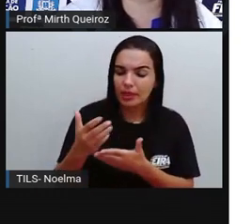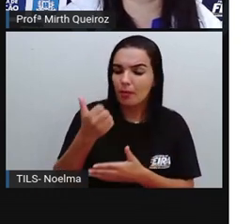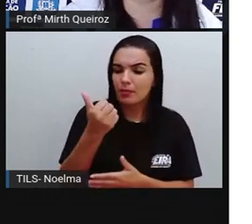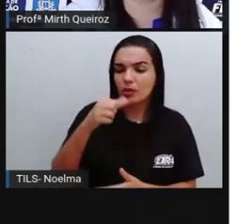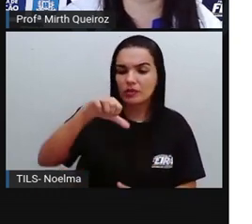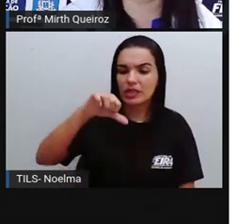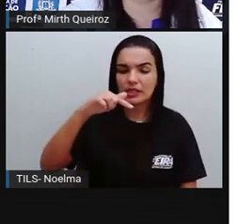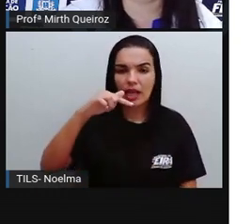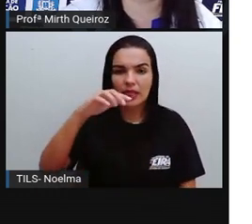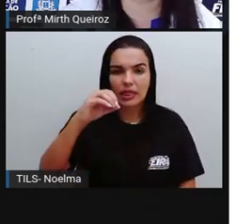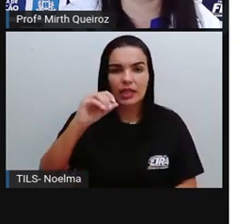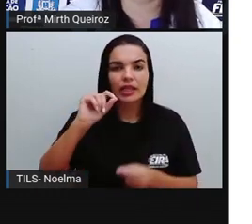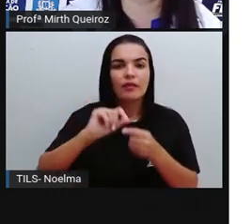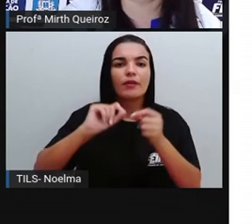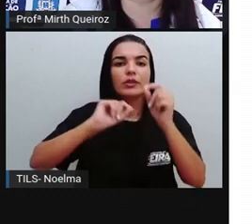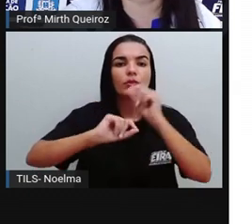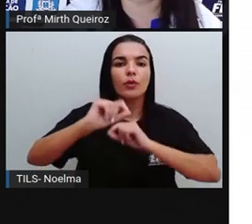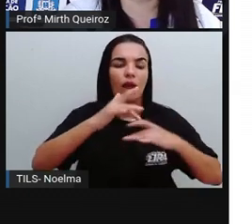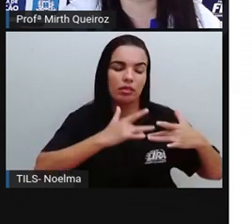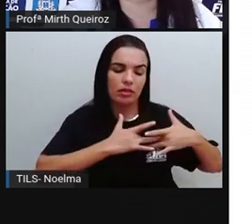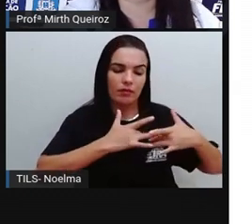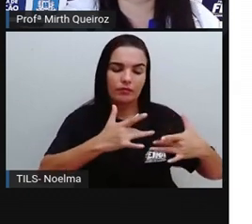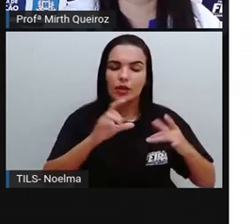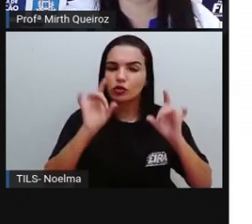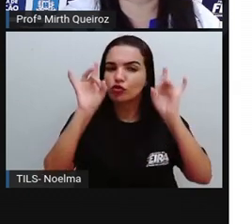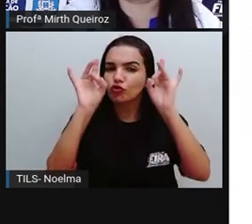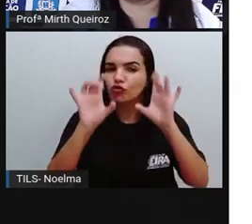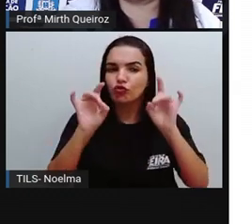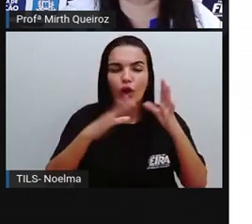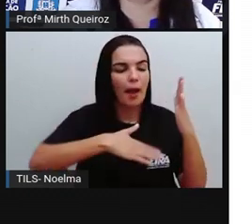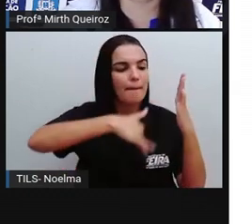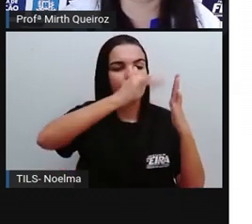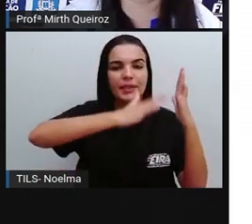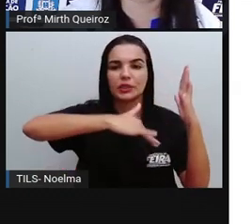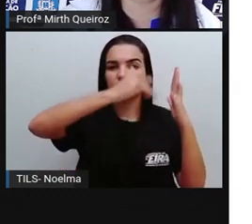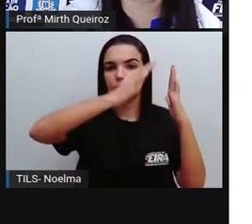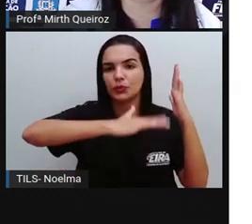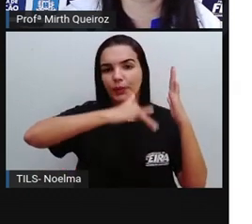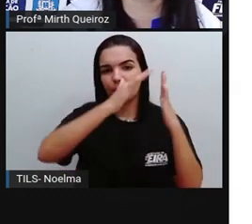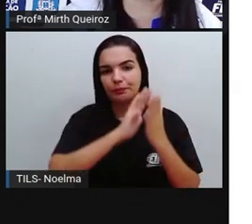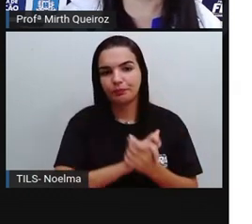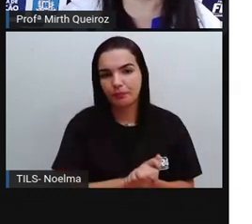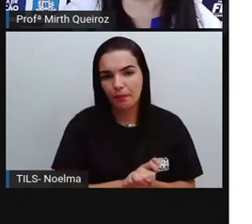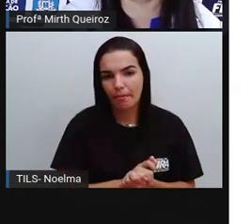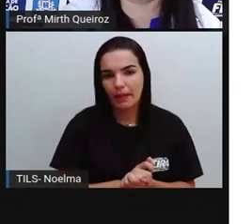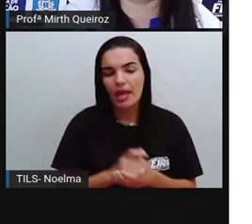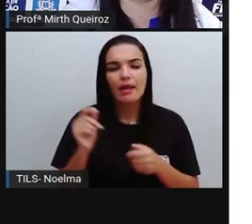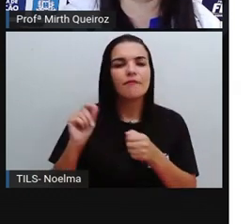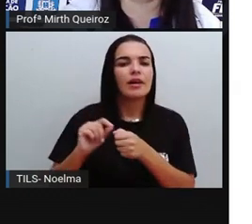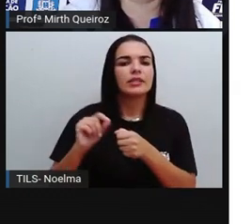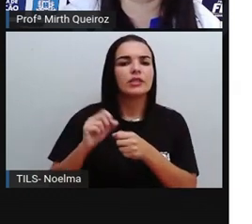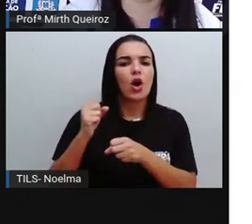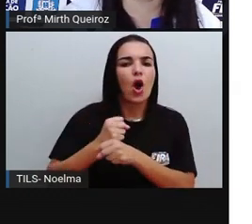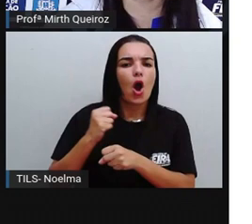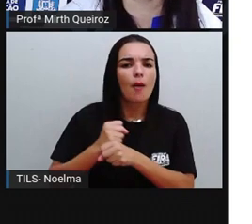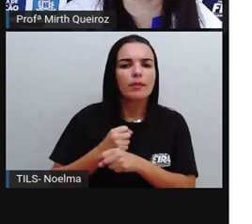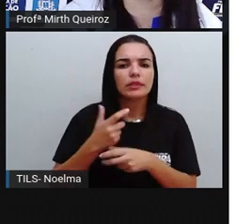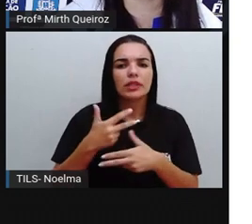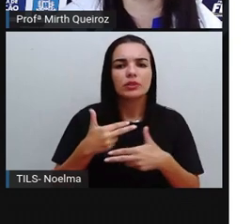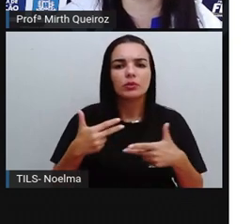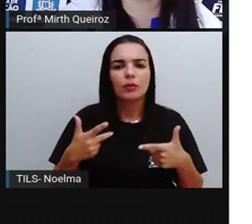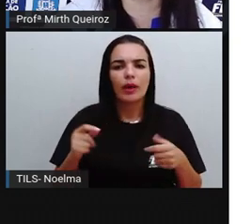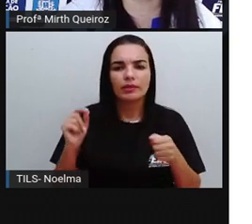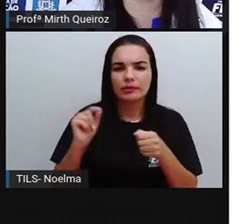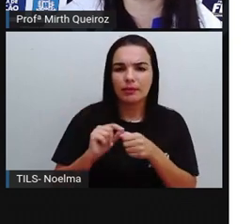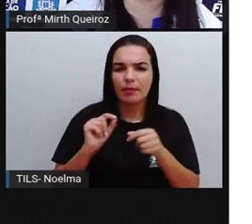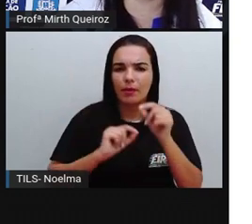década de 70, ele passa a se dedicar exclusivamente à pintura. Realiza obras nas